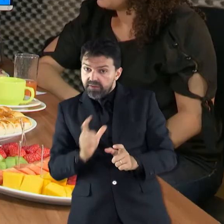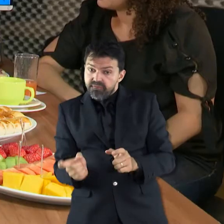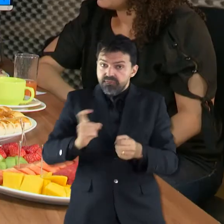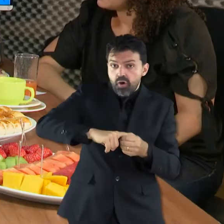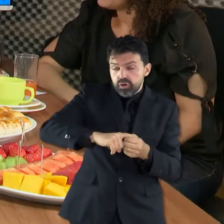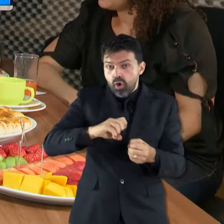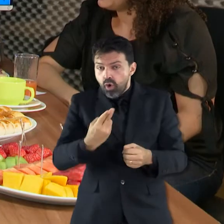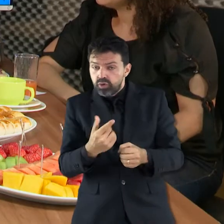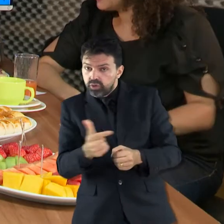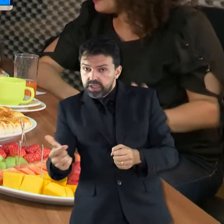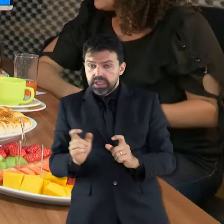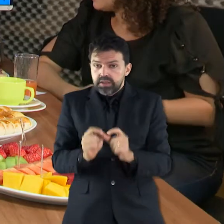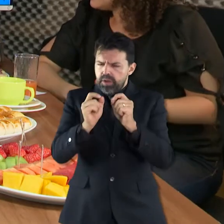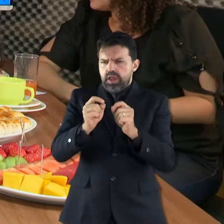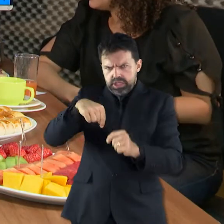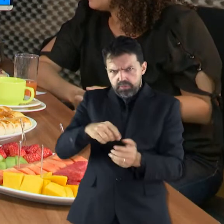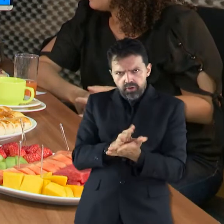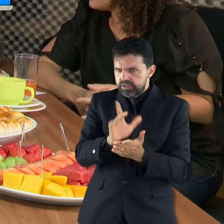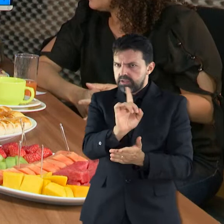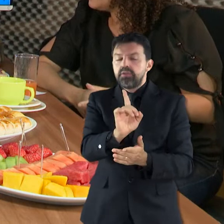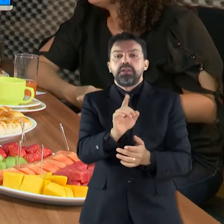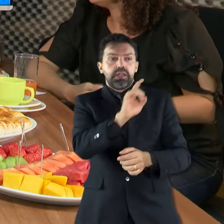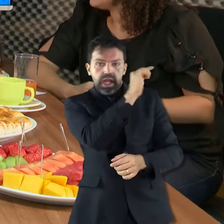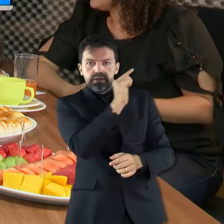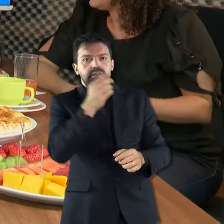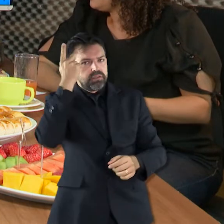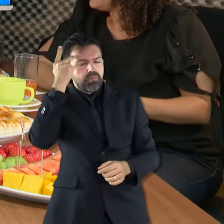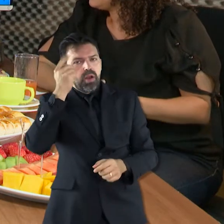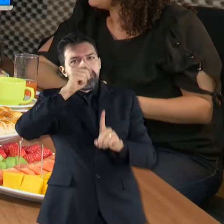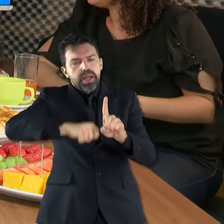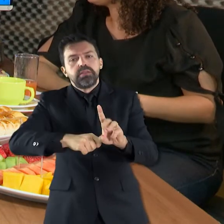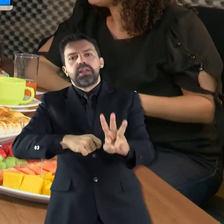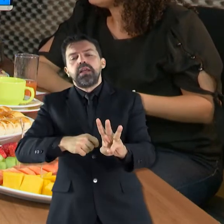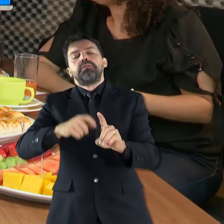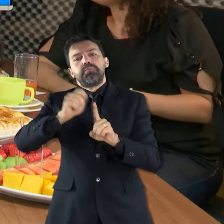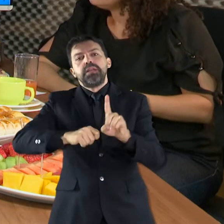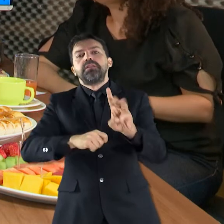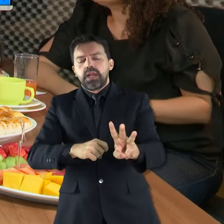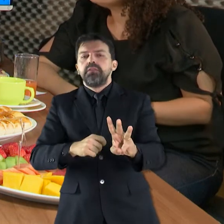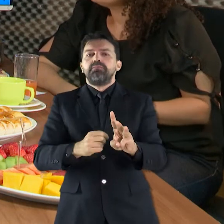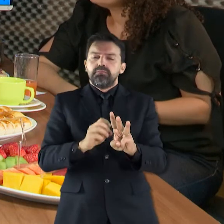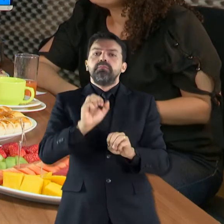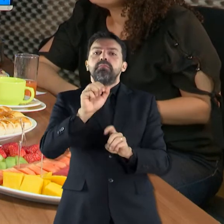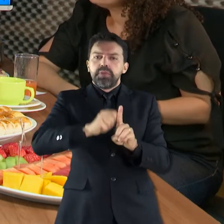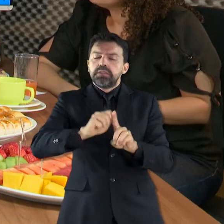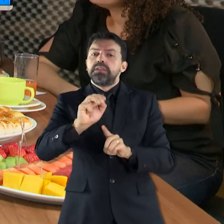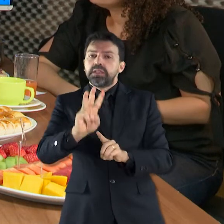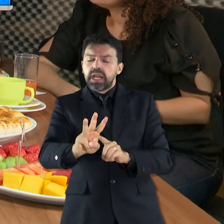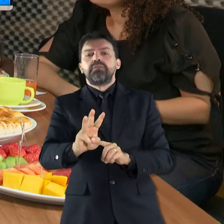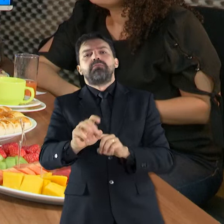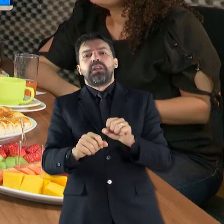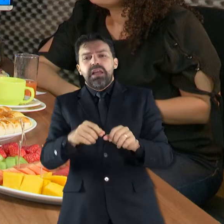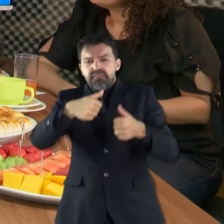aqui em Boa Vista? Não, eu faço lá em São Faz Paulo. Lá, tem que ir 3 meses lá, então, fazer. Vou de cada 3 meses, eu vou lá, faço o controle, aí fico uns 4,